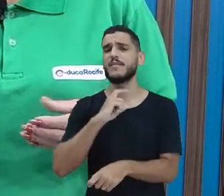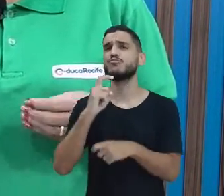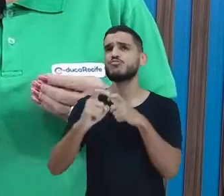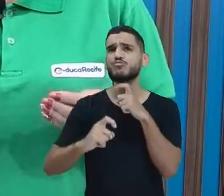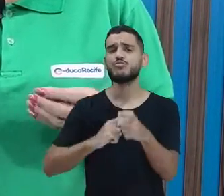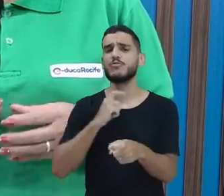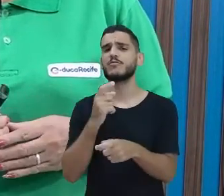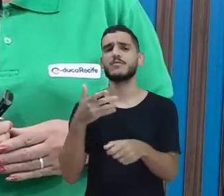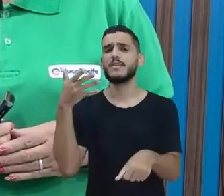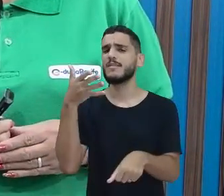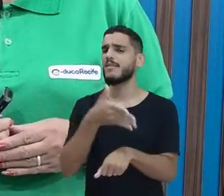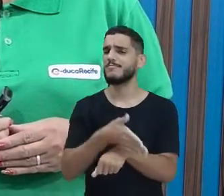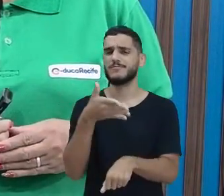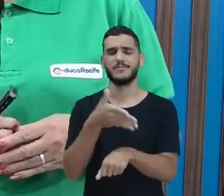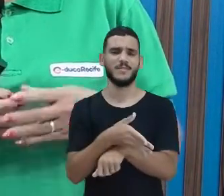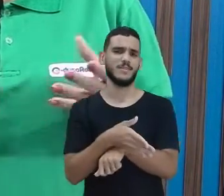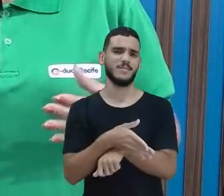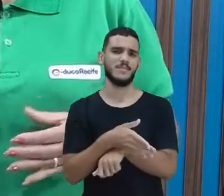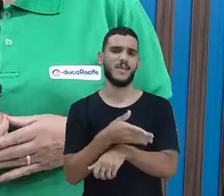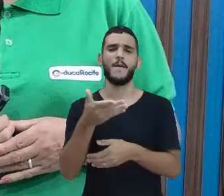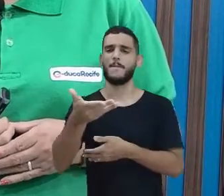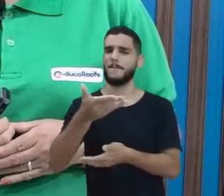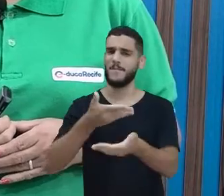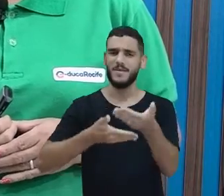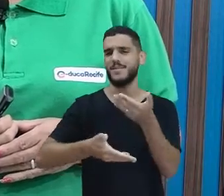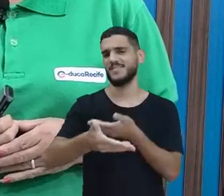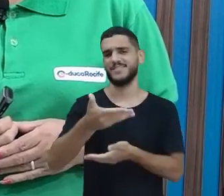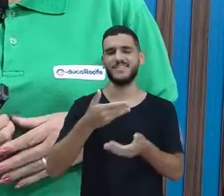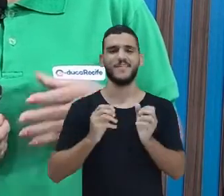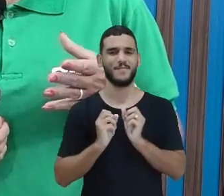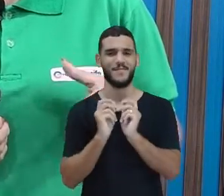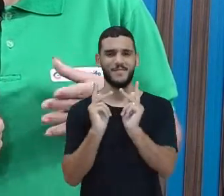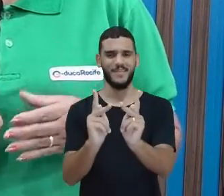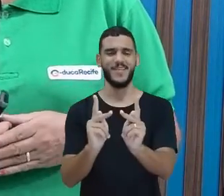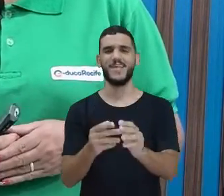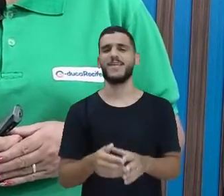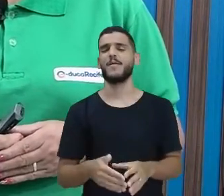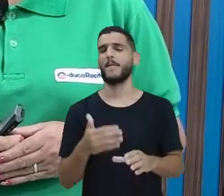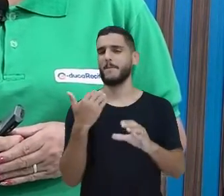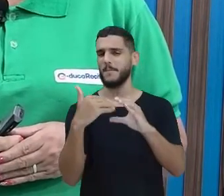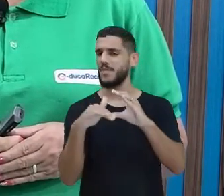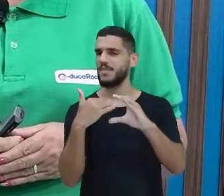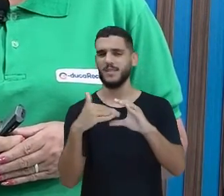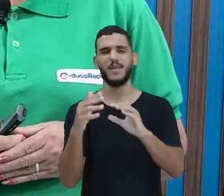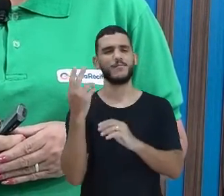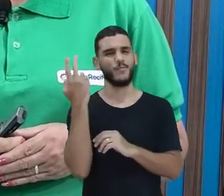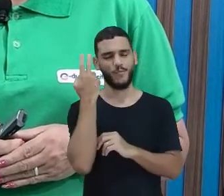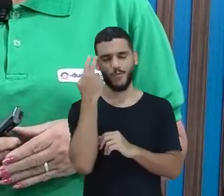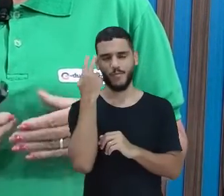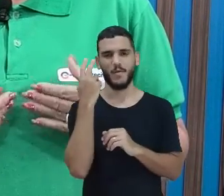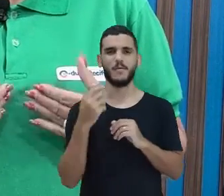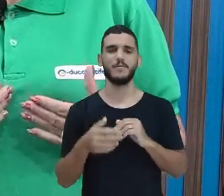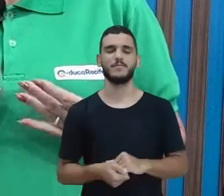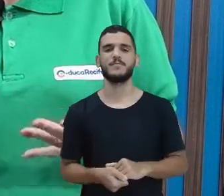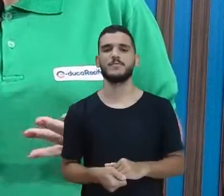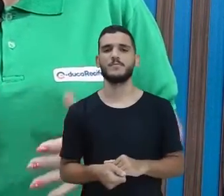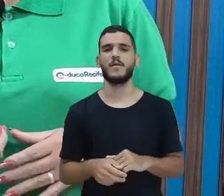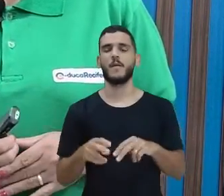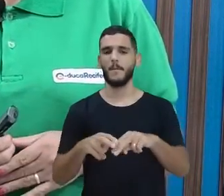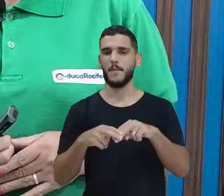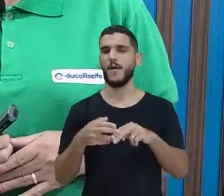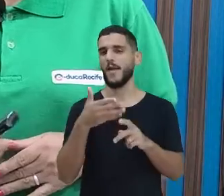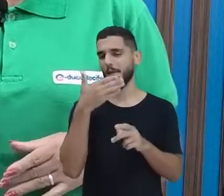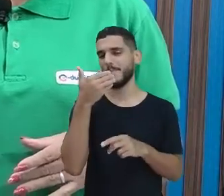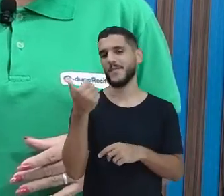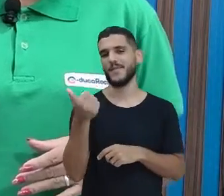dúvida, entra lá, interage, né? Deixa seu recadinho, tá bom? Porque aí a gente melhora a